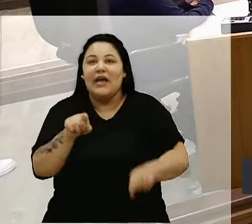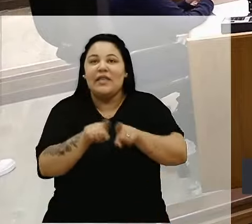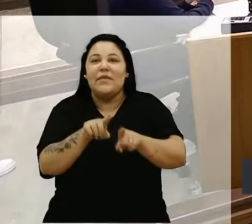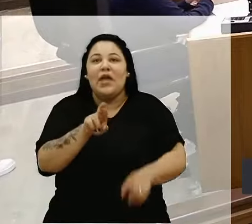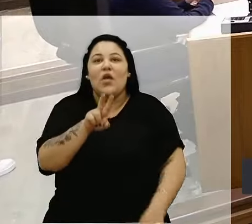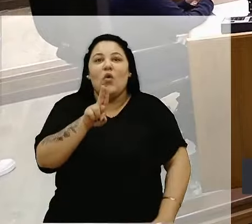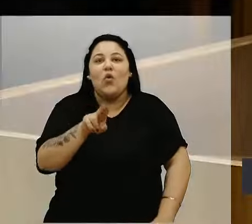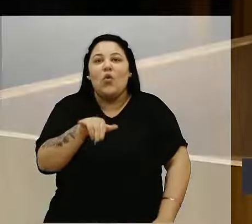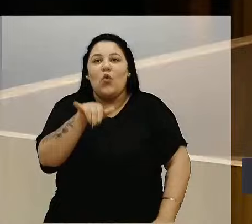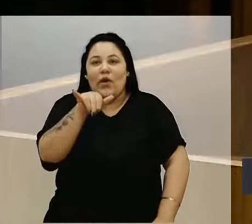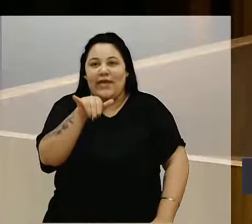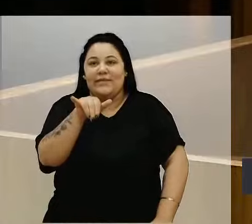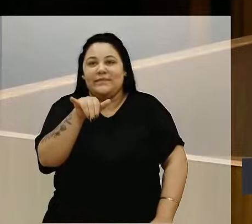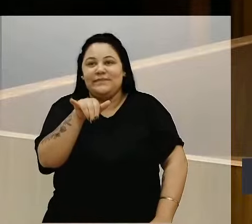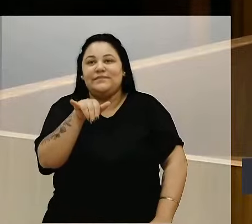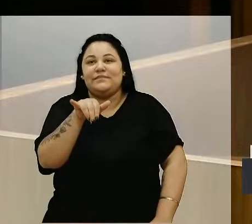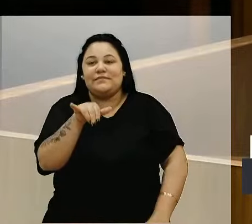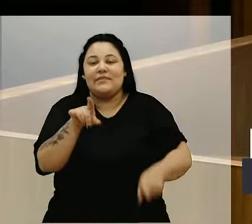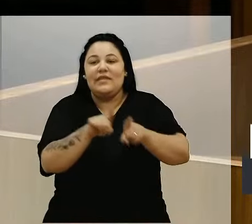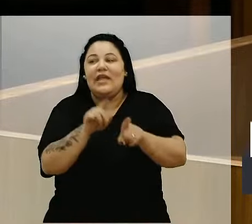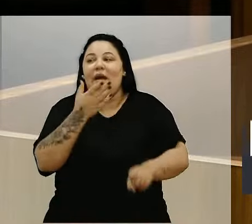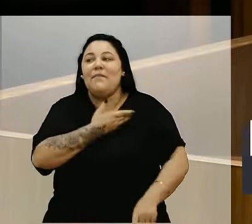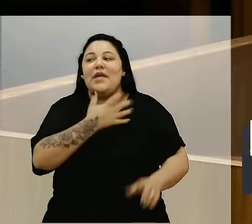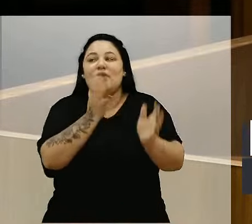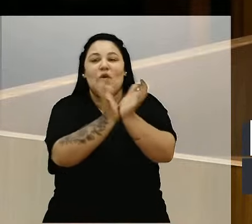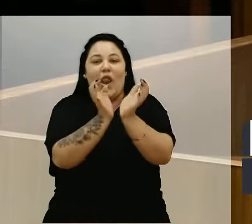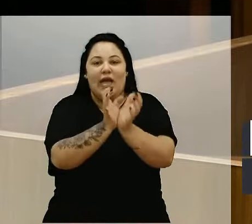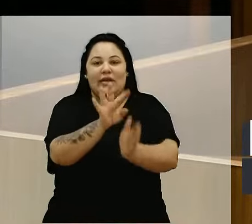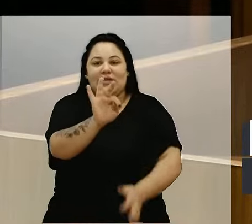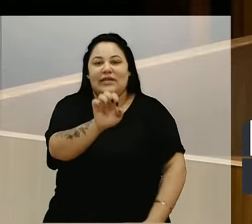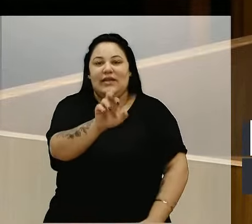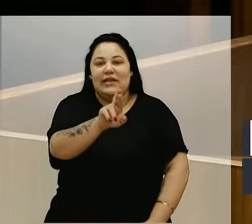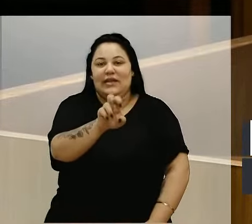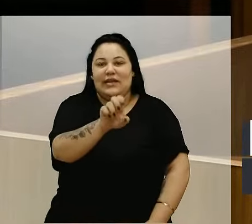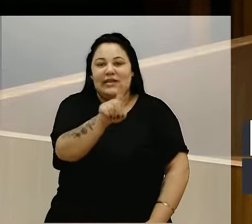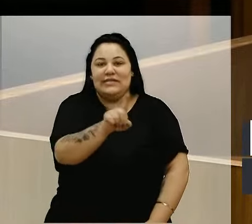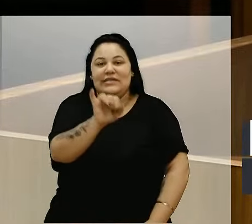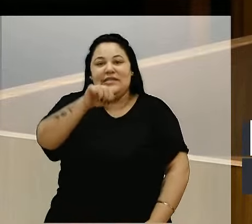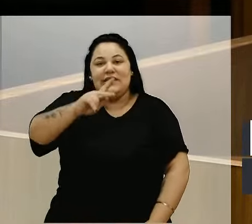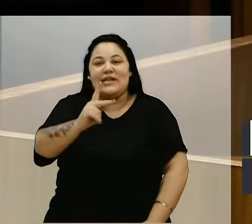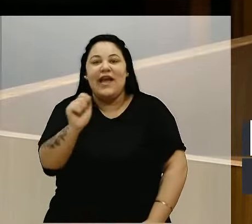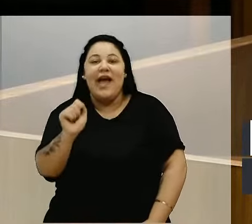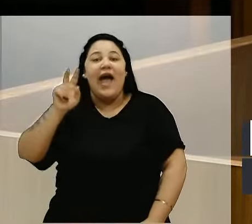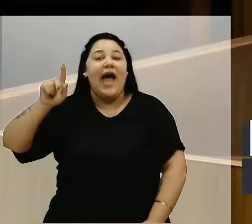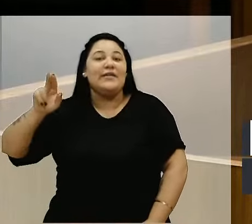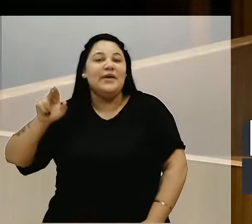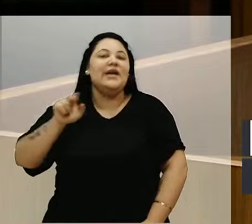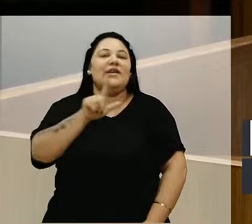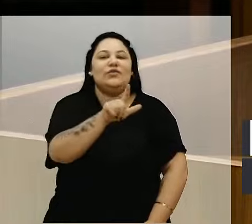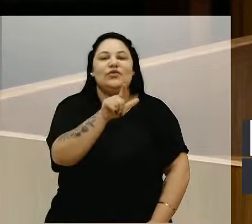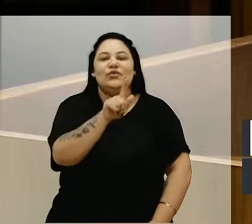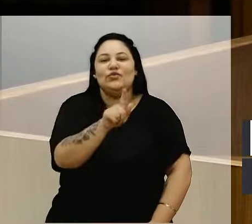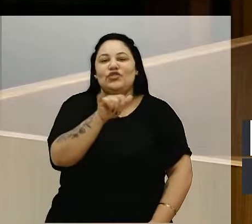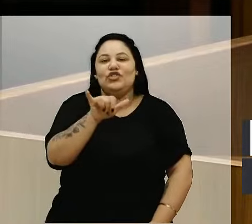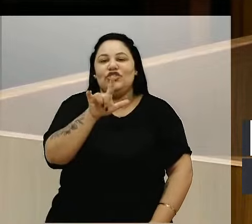Setembrino, amigos e colegas. Terezinha, a irmã. O Gilmar,